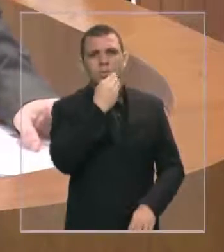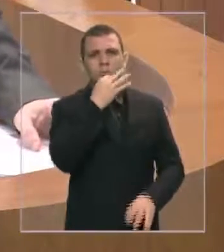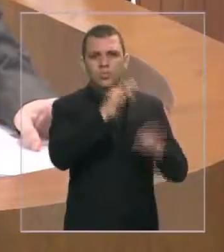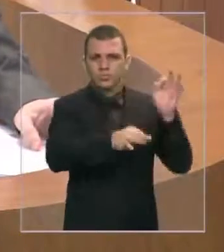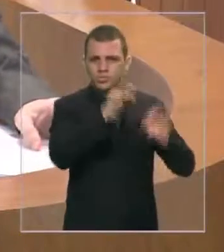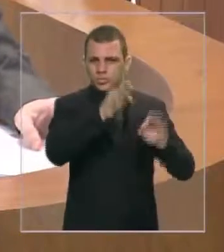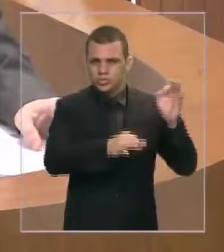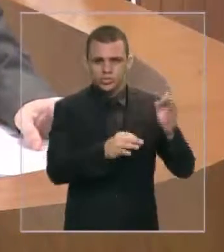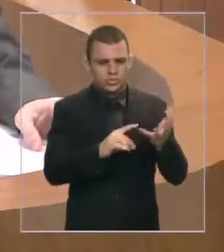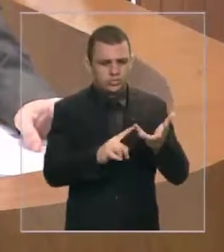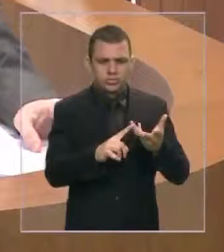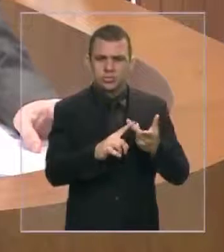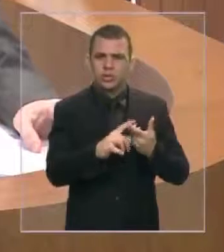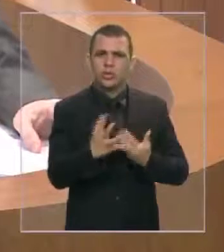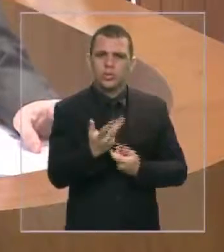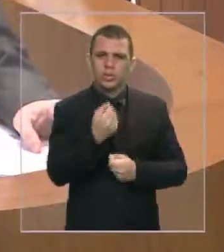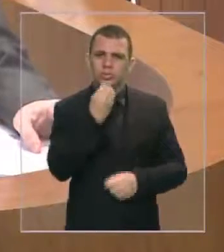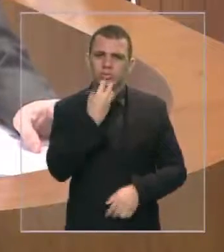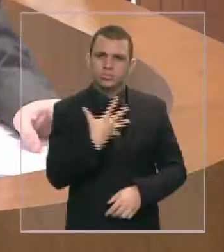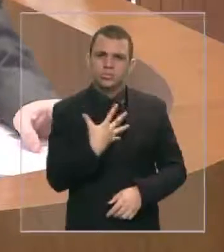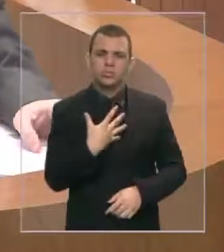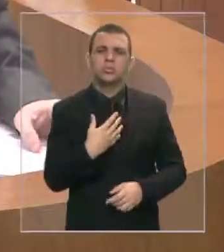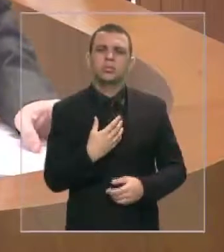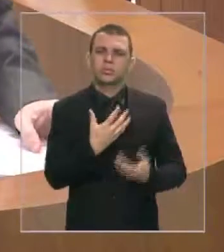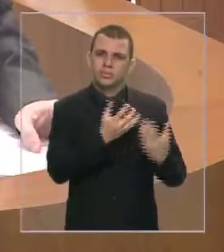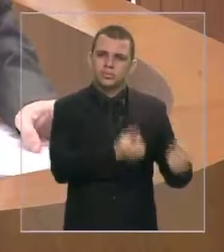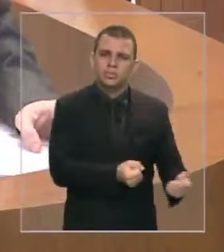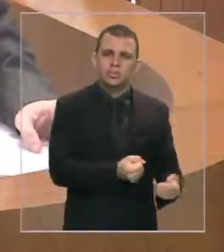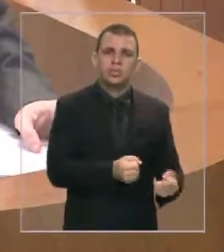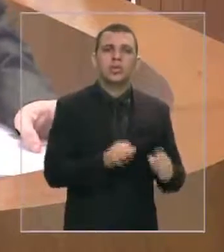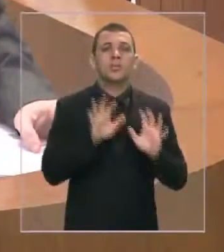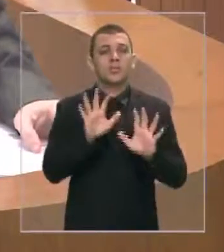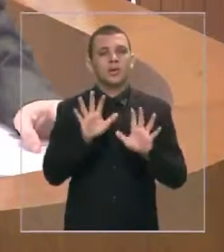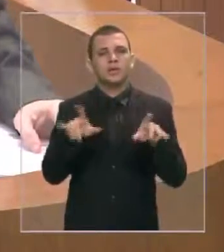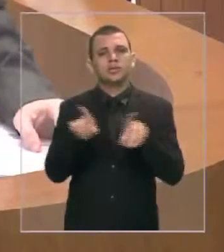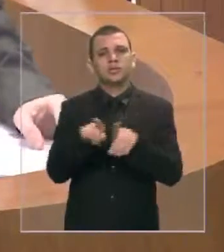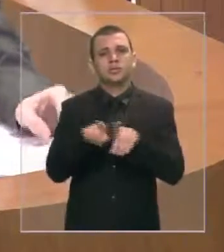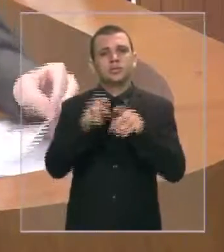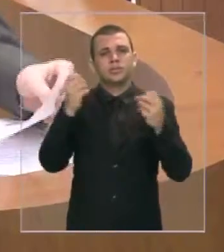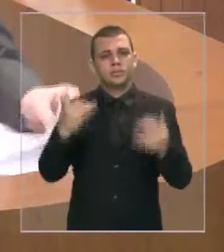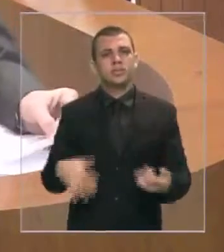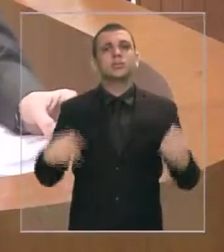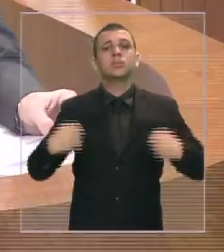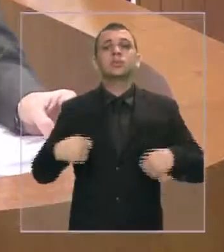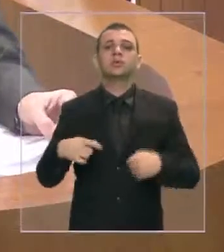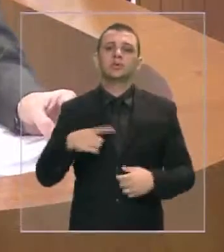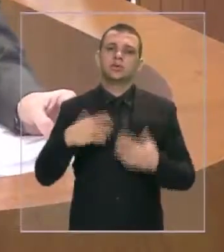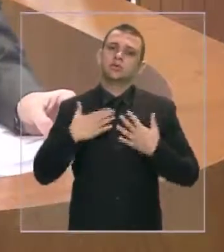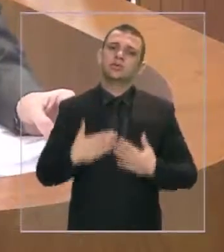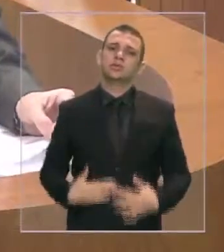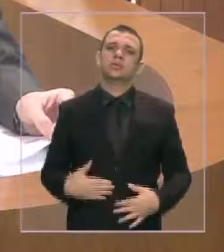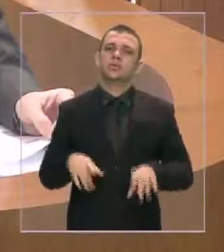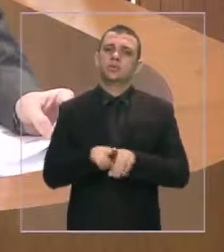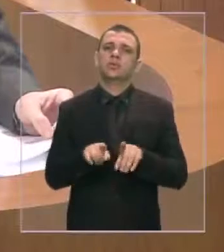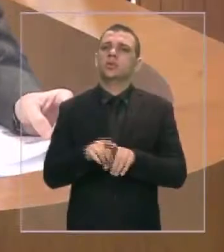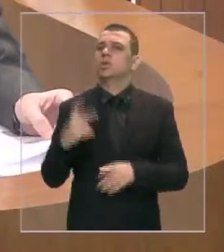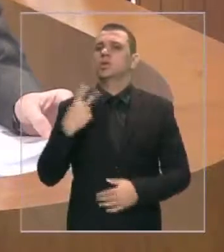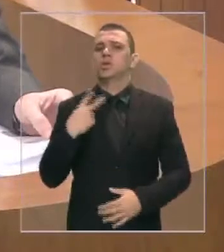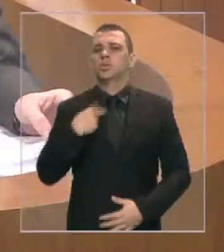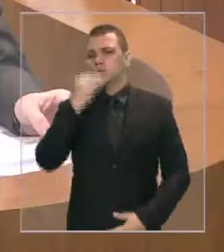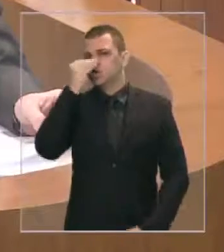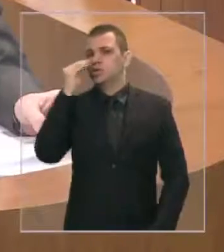mas sempre enfatizando que é preciso ter serenidade e que não se pode rasgar a Constituição. O juiz Sérgio